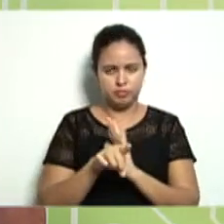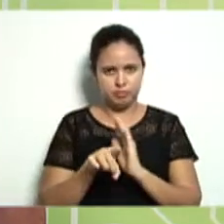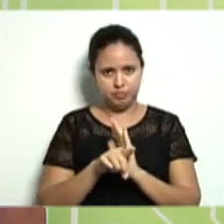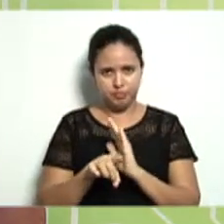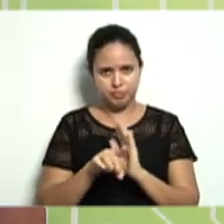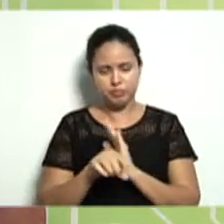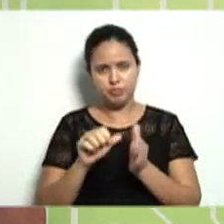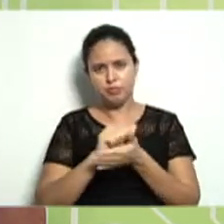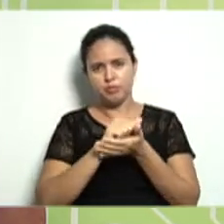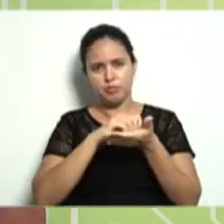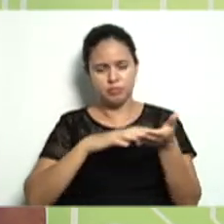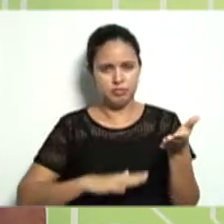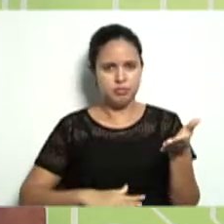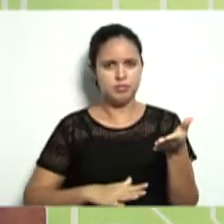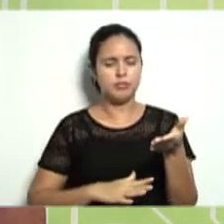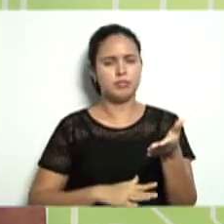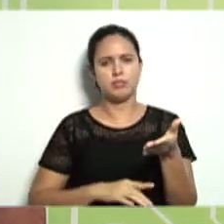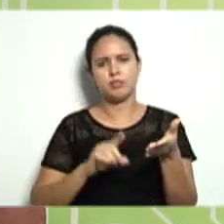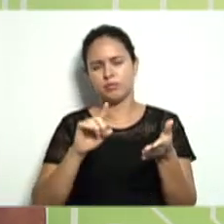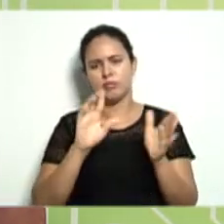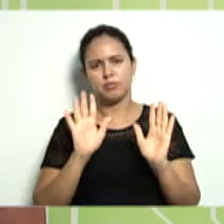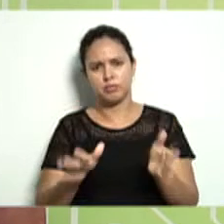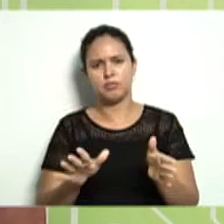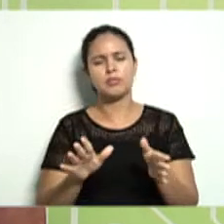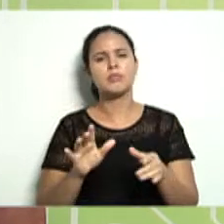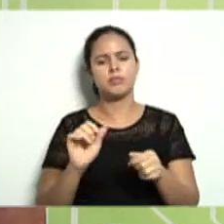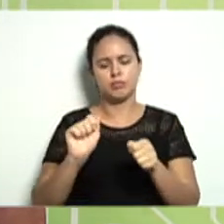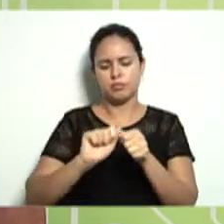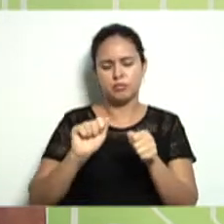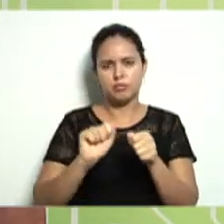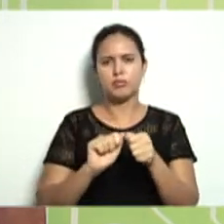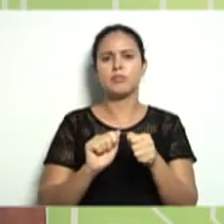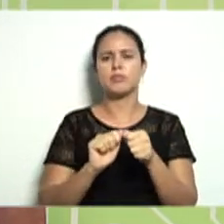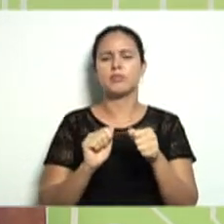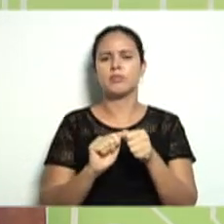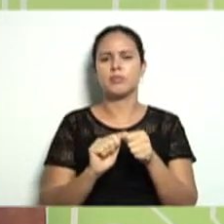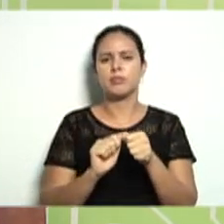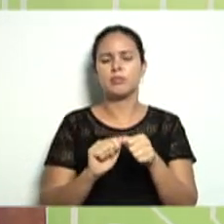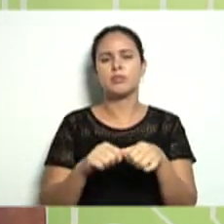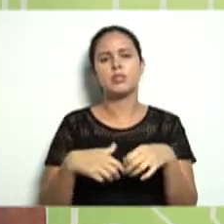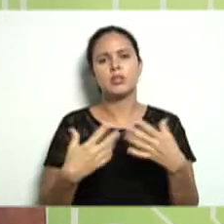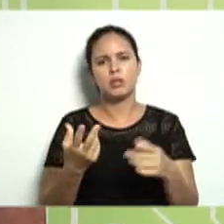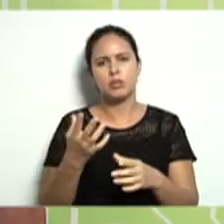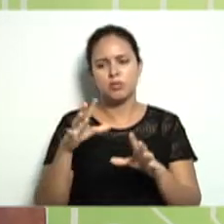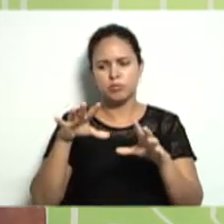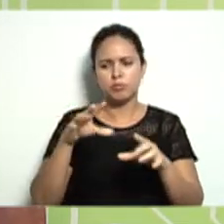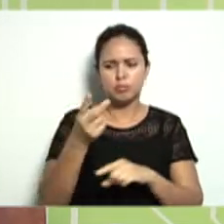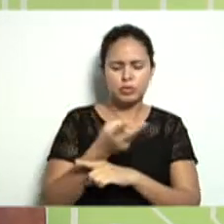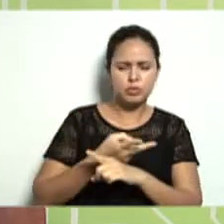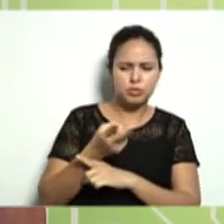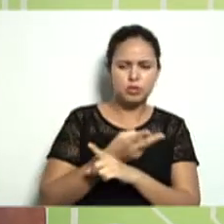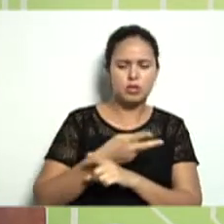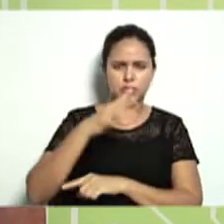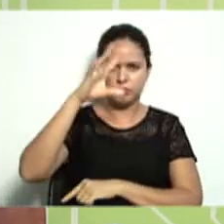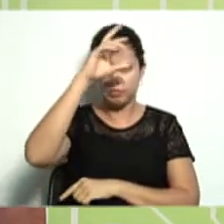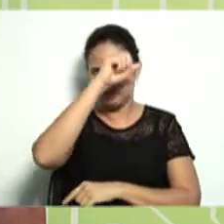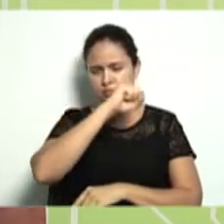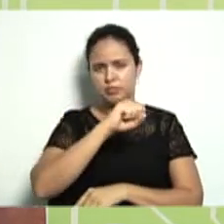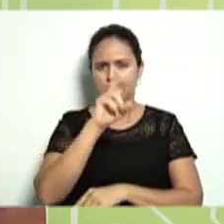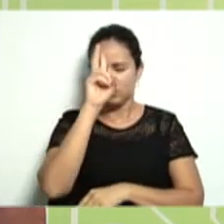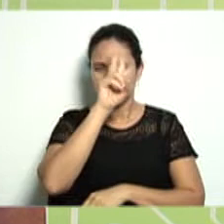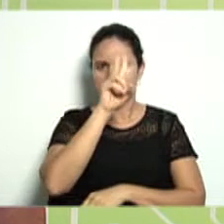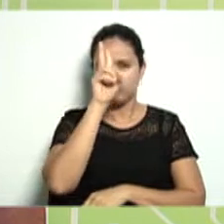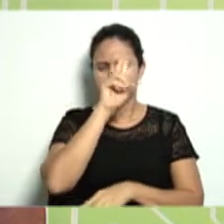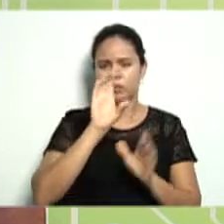uma atividade que vocês estão realizando ainda, como forma buscar esse aprendizado, de revisar os